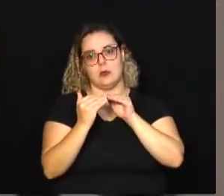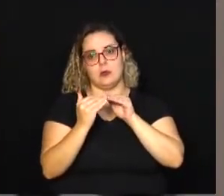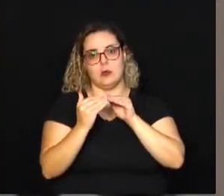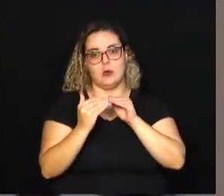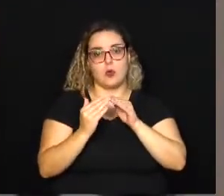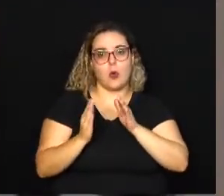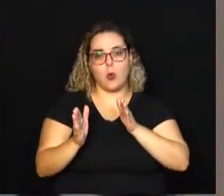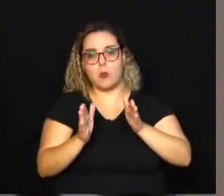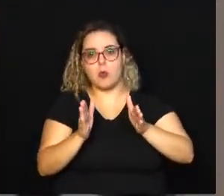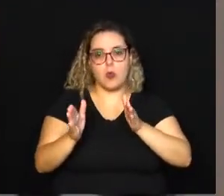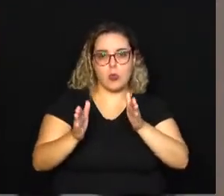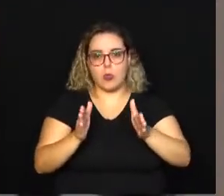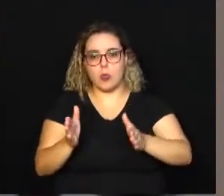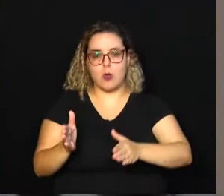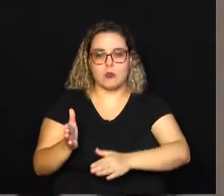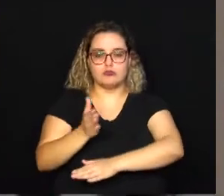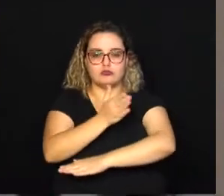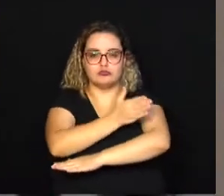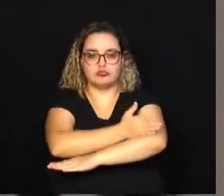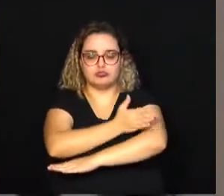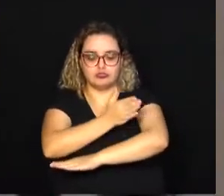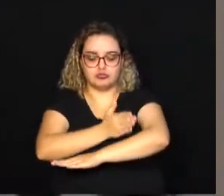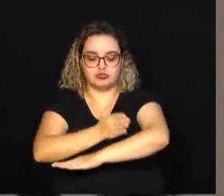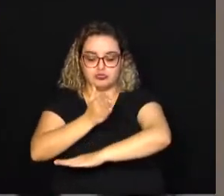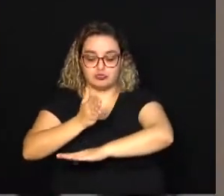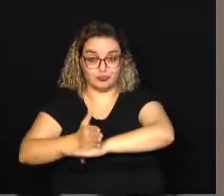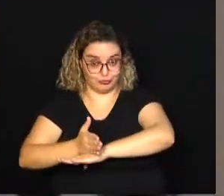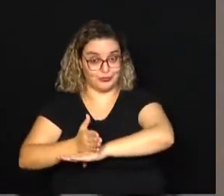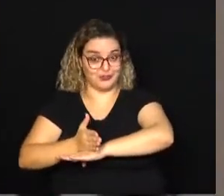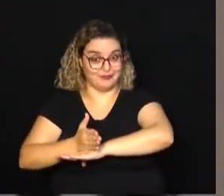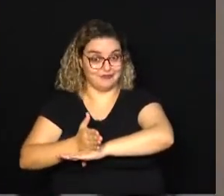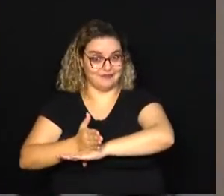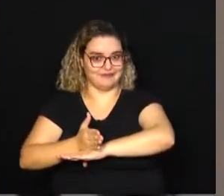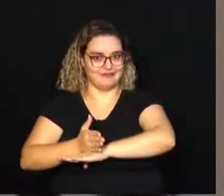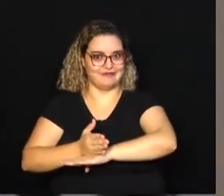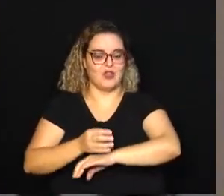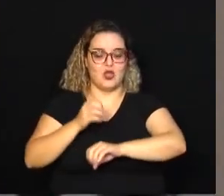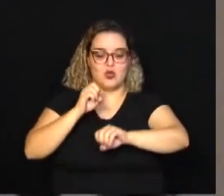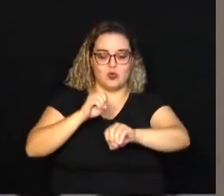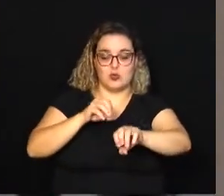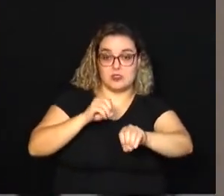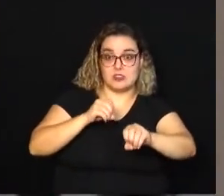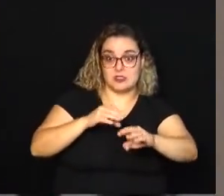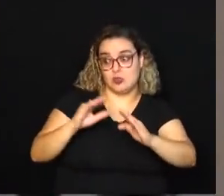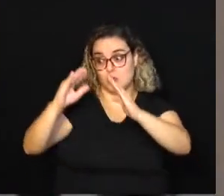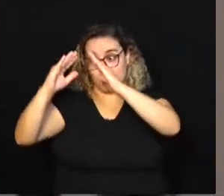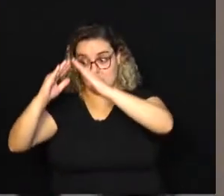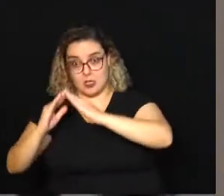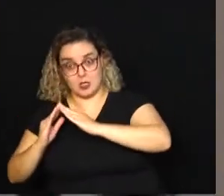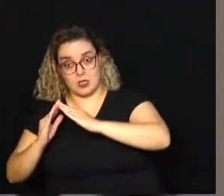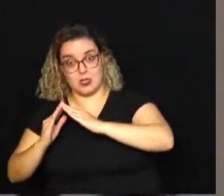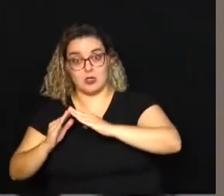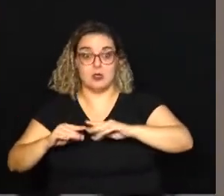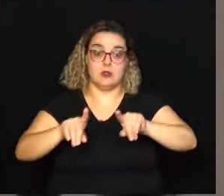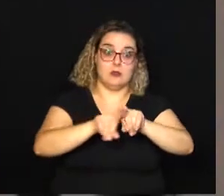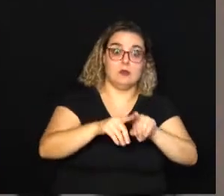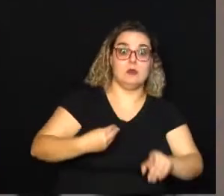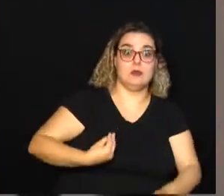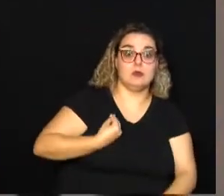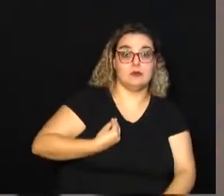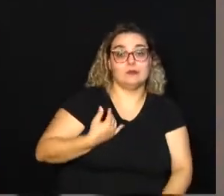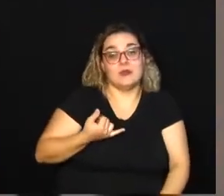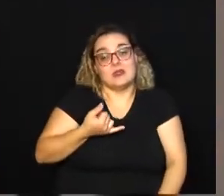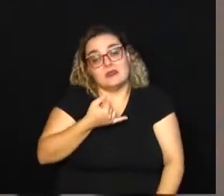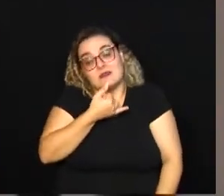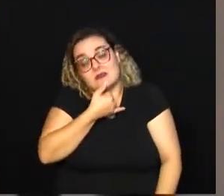contemporaneidade, seja no ensino remoto, seja no ensino presencial. Maria então, Tereza. foi uma